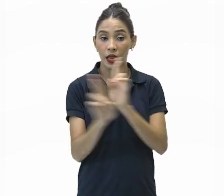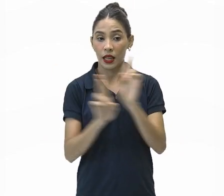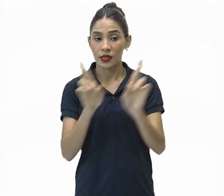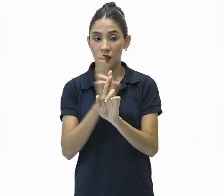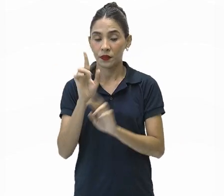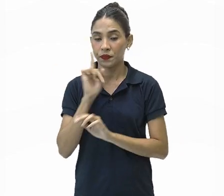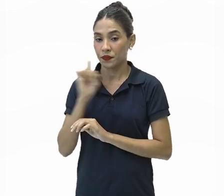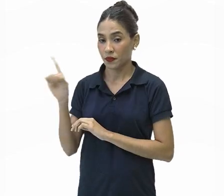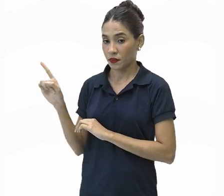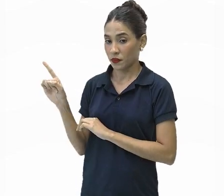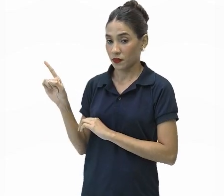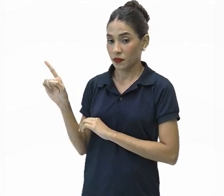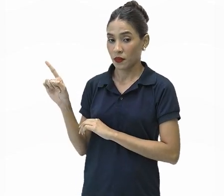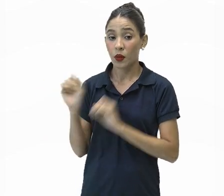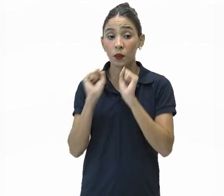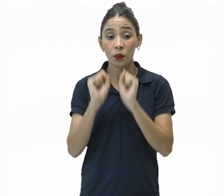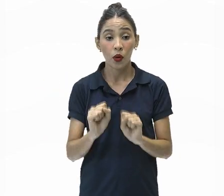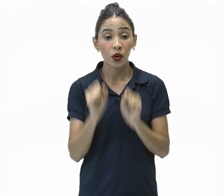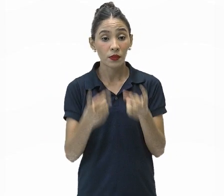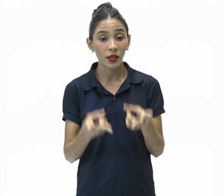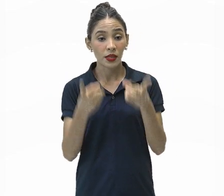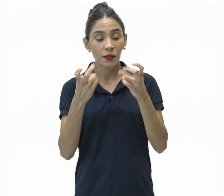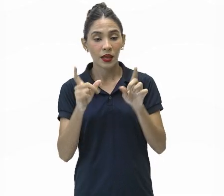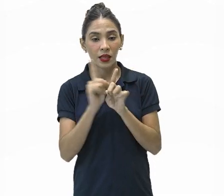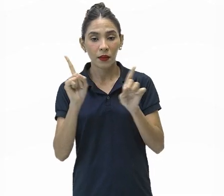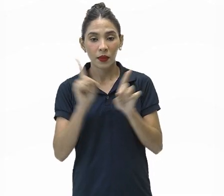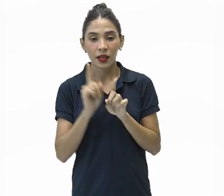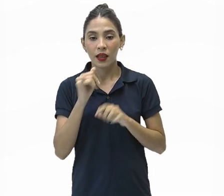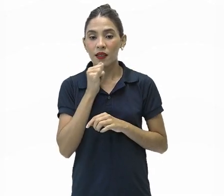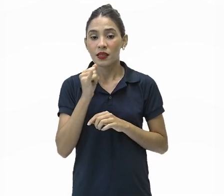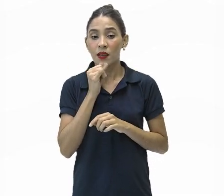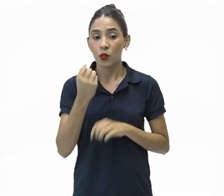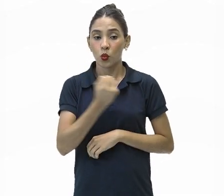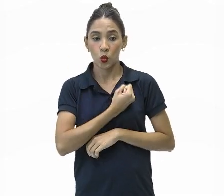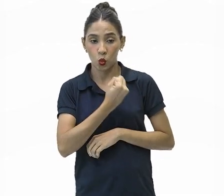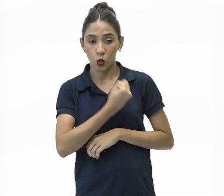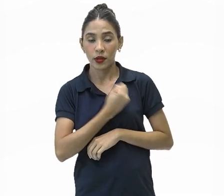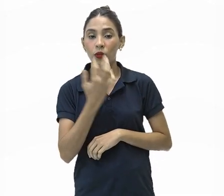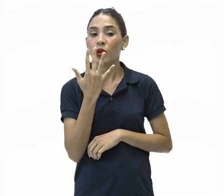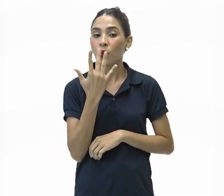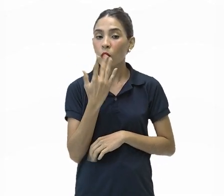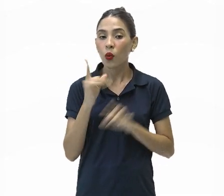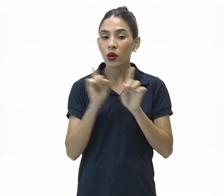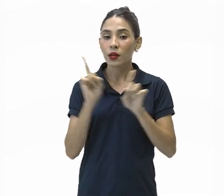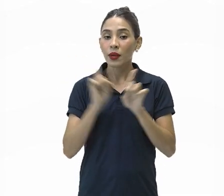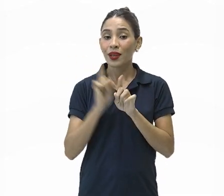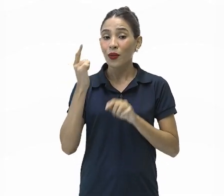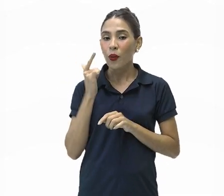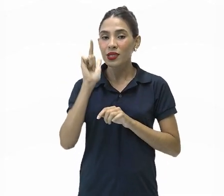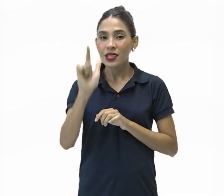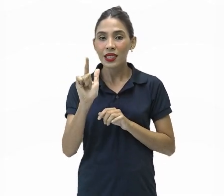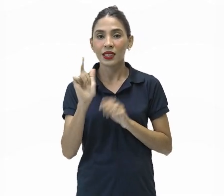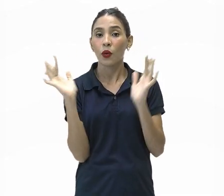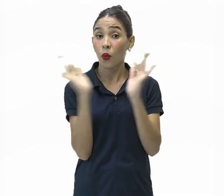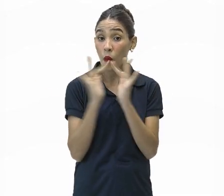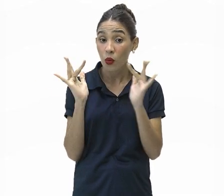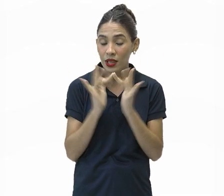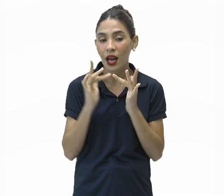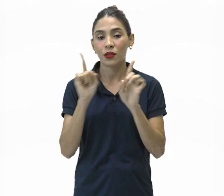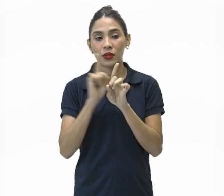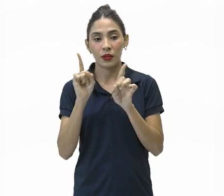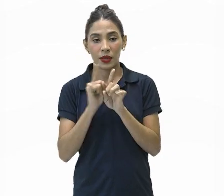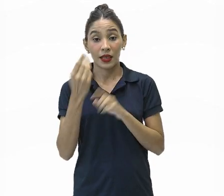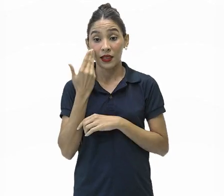gente pode observar, né, através desses números e dessas cores, né, para a gente conseguir ali se familiarizar com esse